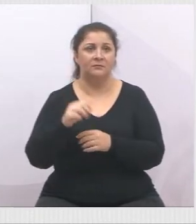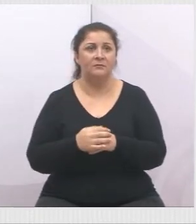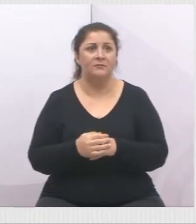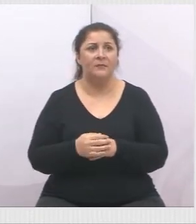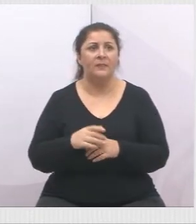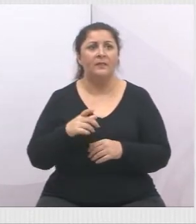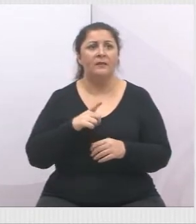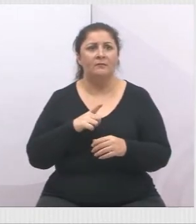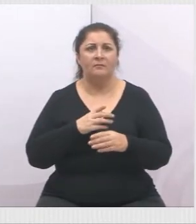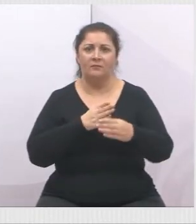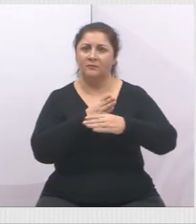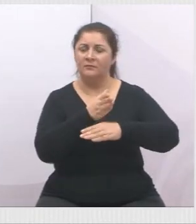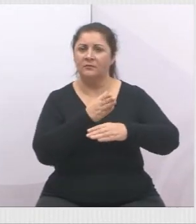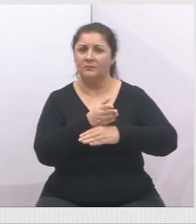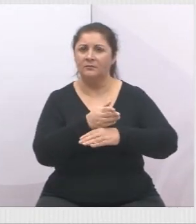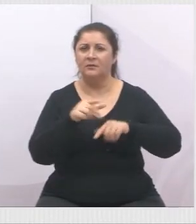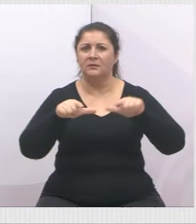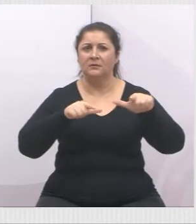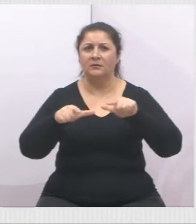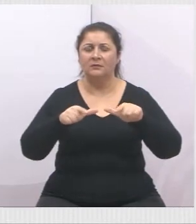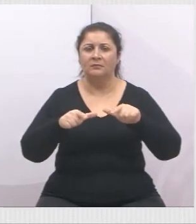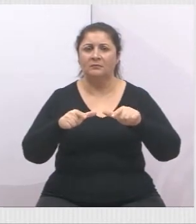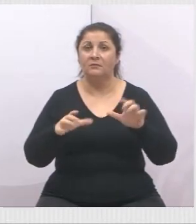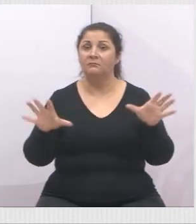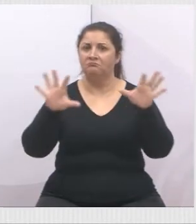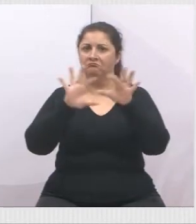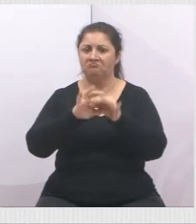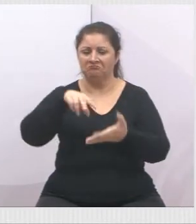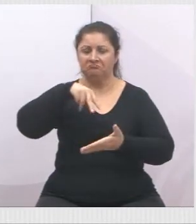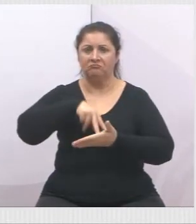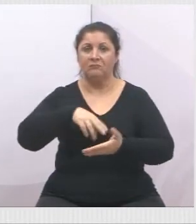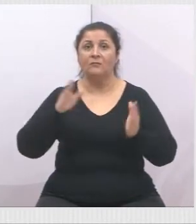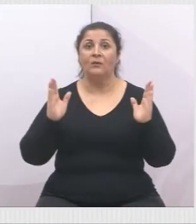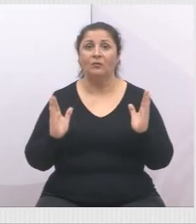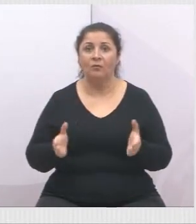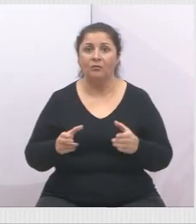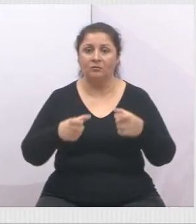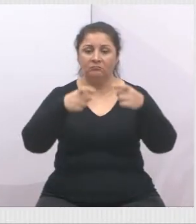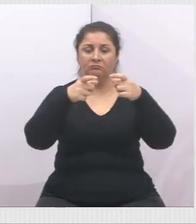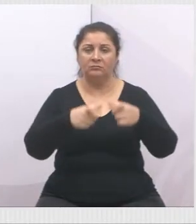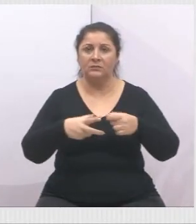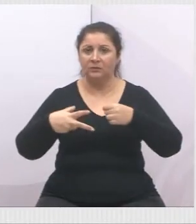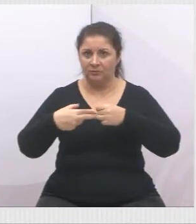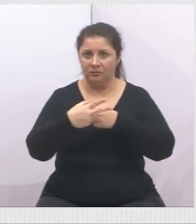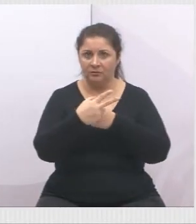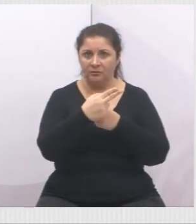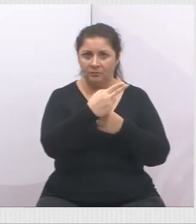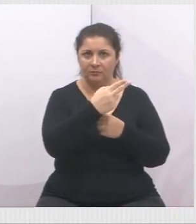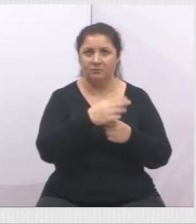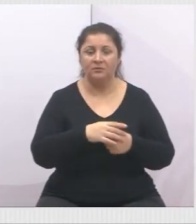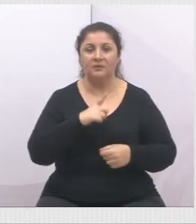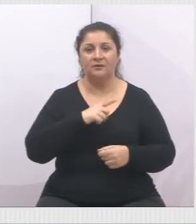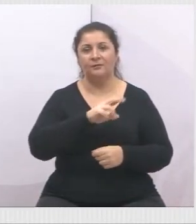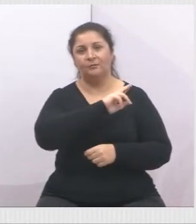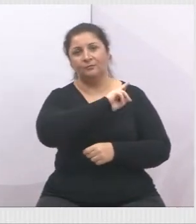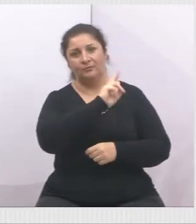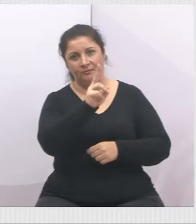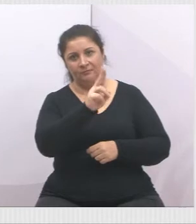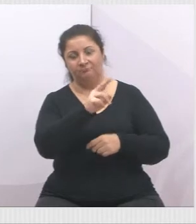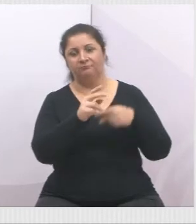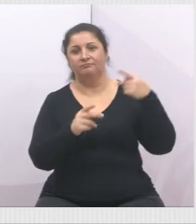ter realizado um trabalho belíssimo e consolidado, hoje o centro cirúrgico do referido hospital carrega seu nome. Em